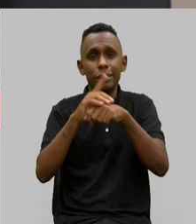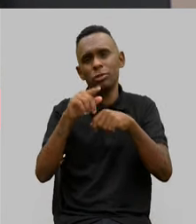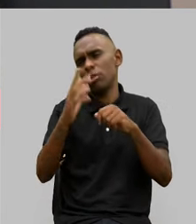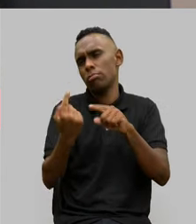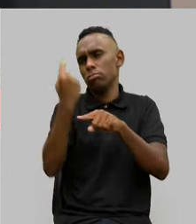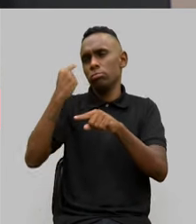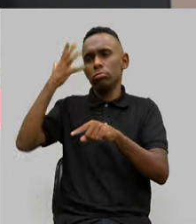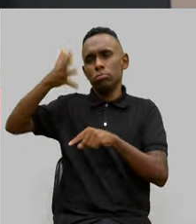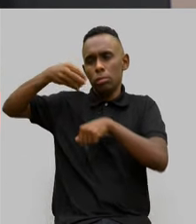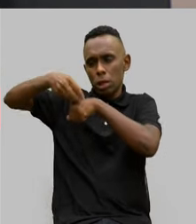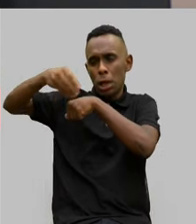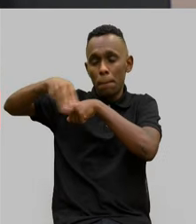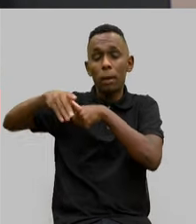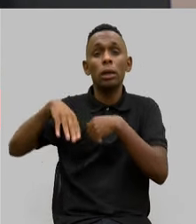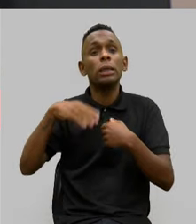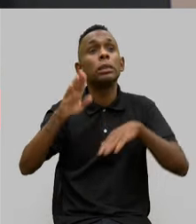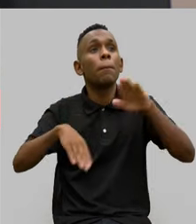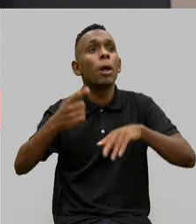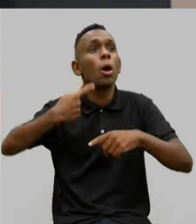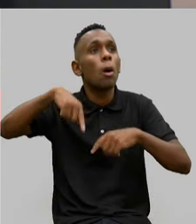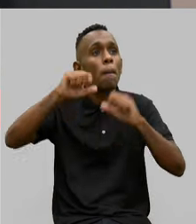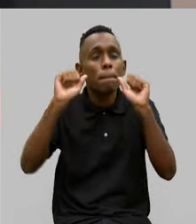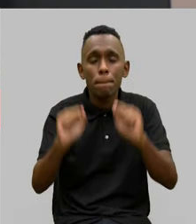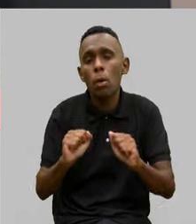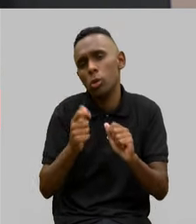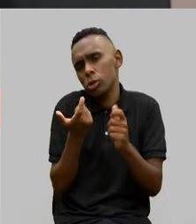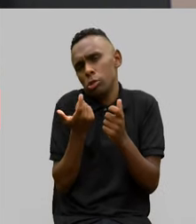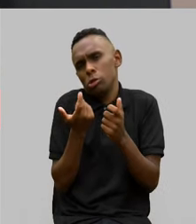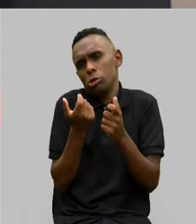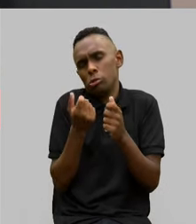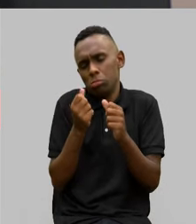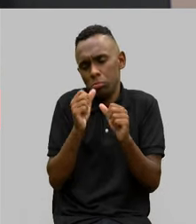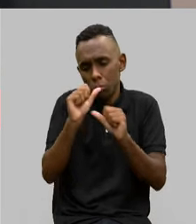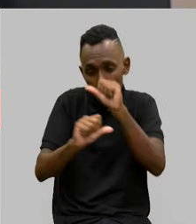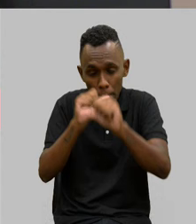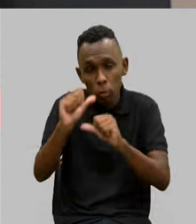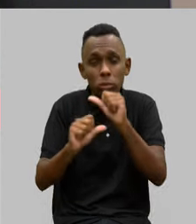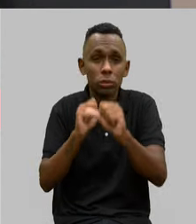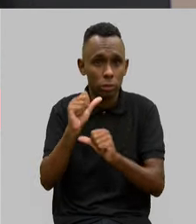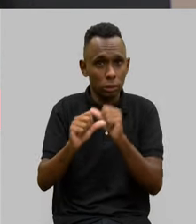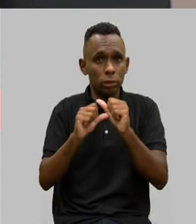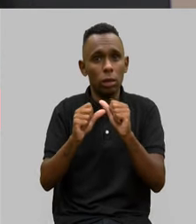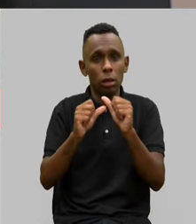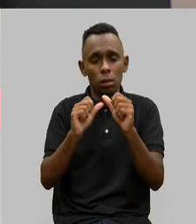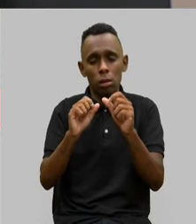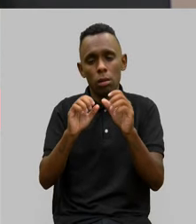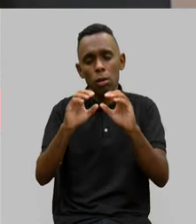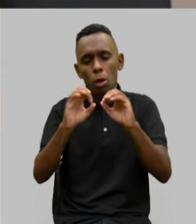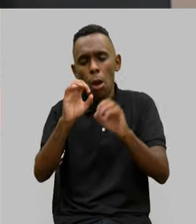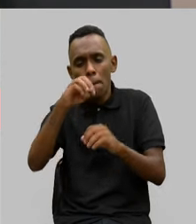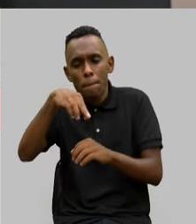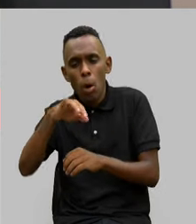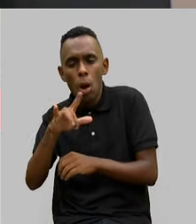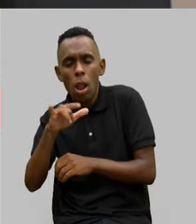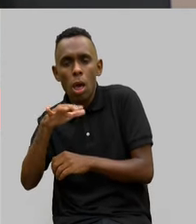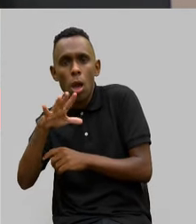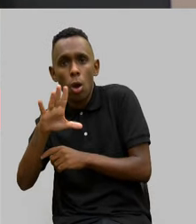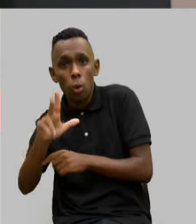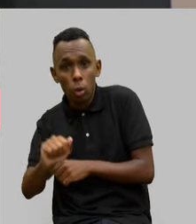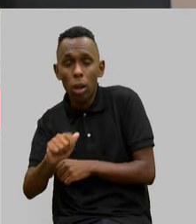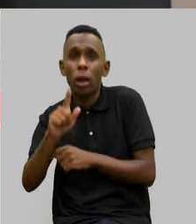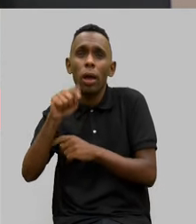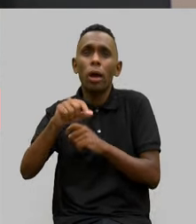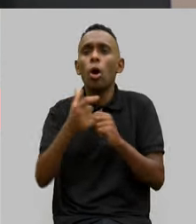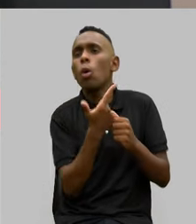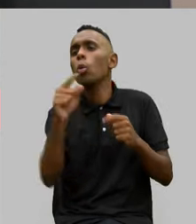anteriormente talvez a gente possa modificar um pouco a molécula dele e gerar outras moléculas que sejam eficazes para outros tipos de